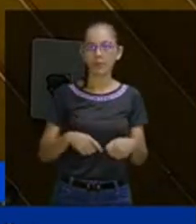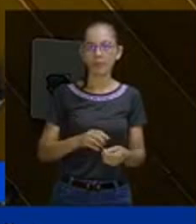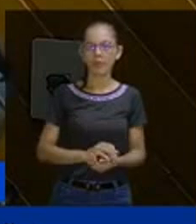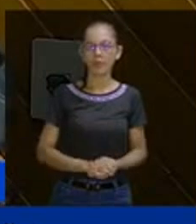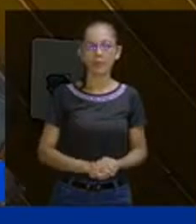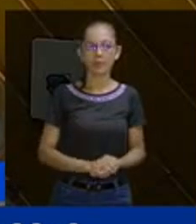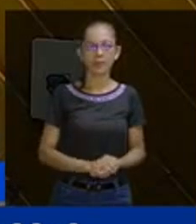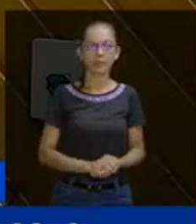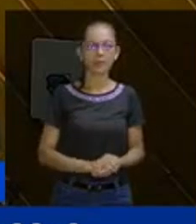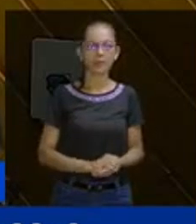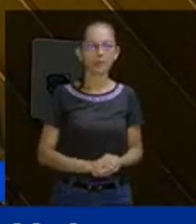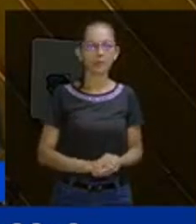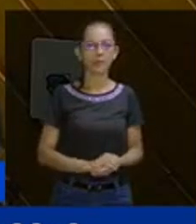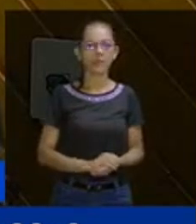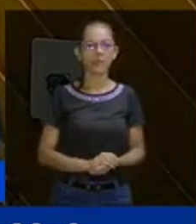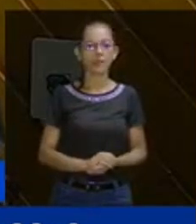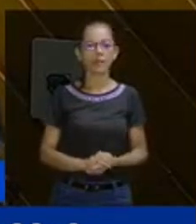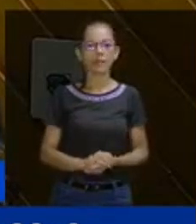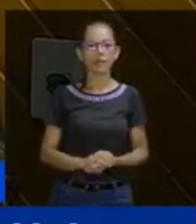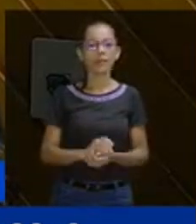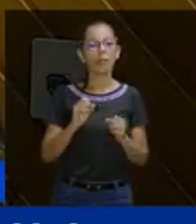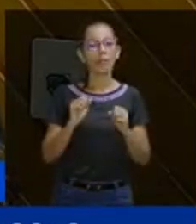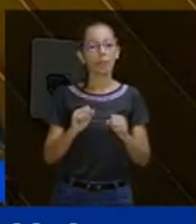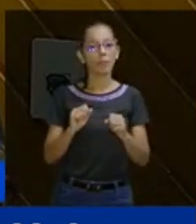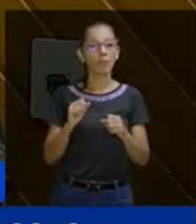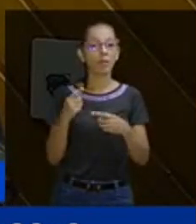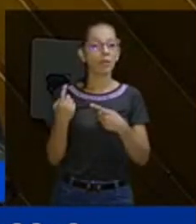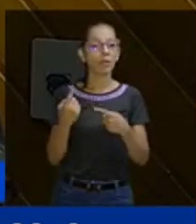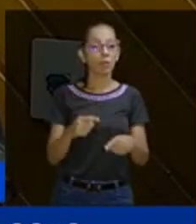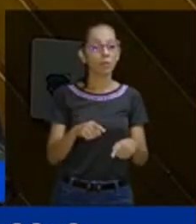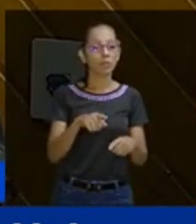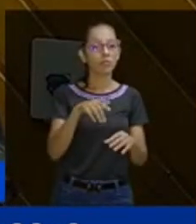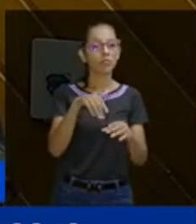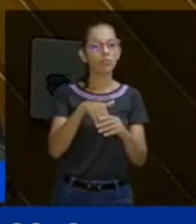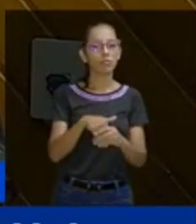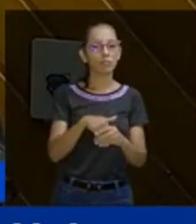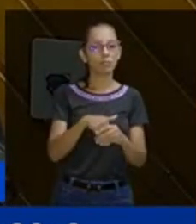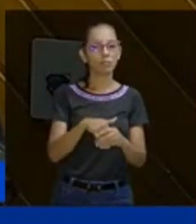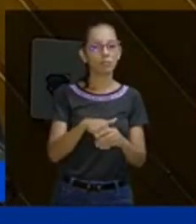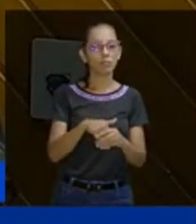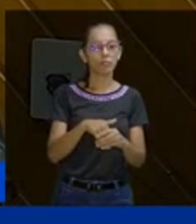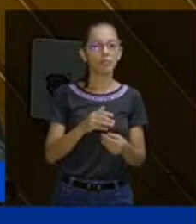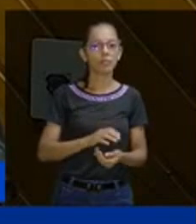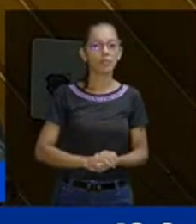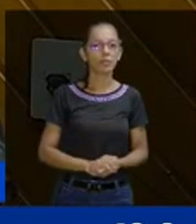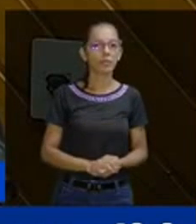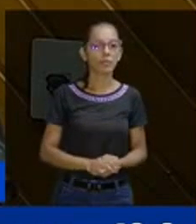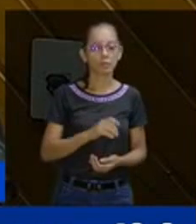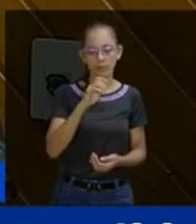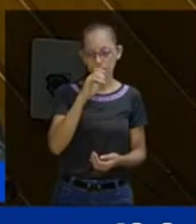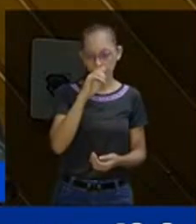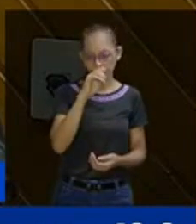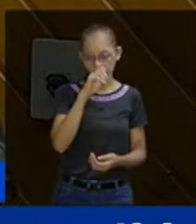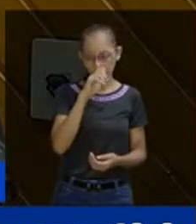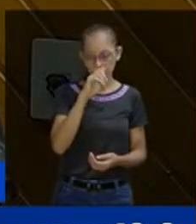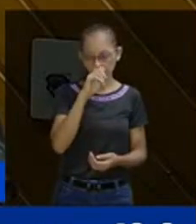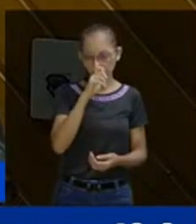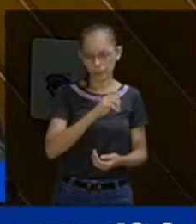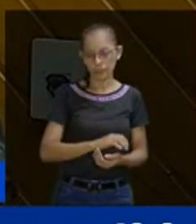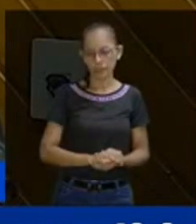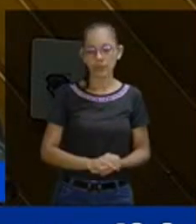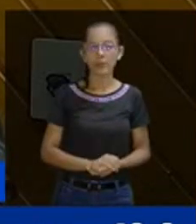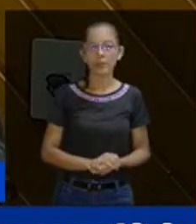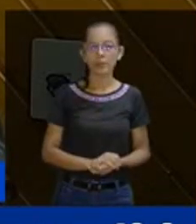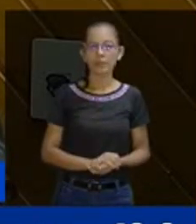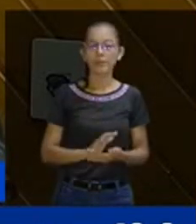afetar diretamente a liberdade do voto e a normalidade das eleições municipais. A presença desses indícios e